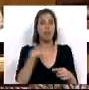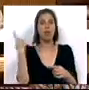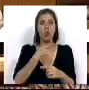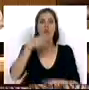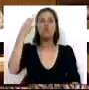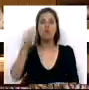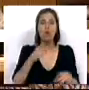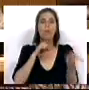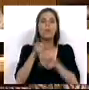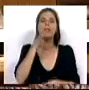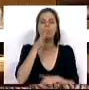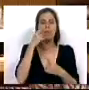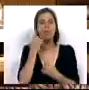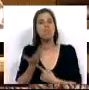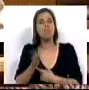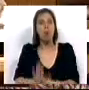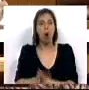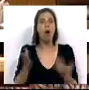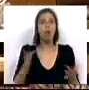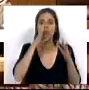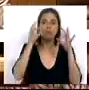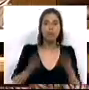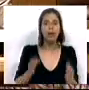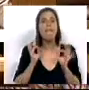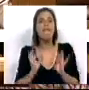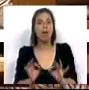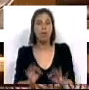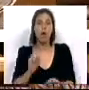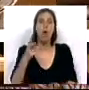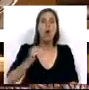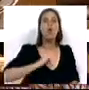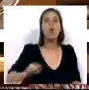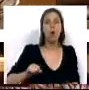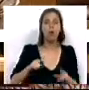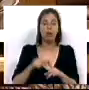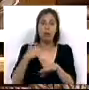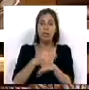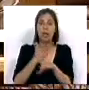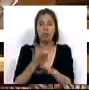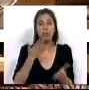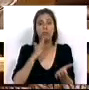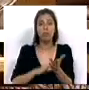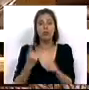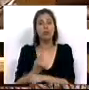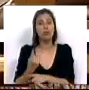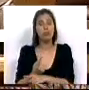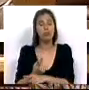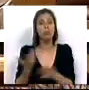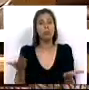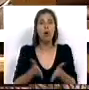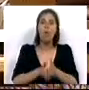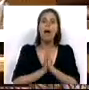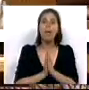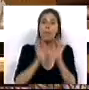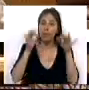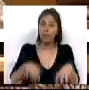que todos os deputados demonstrem se estão a favor ou contra o setor da restauração. O